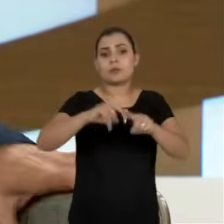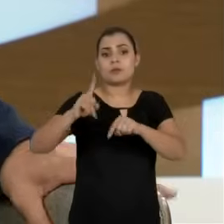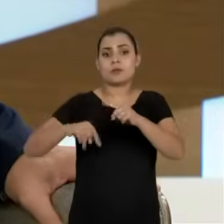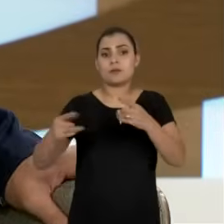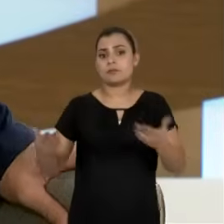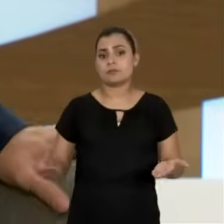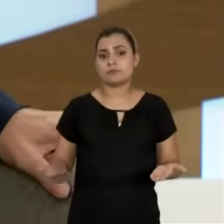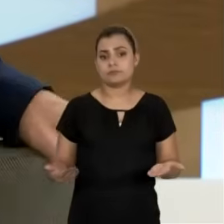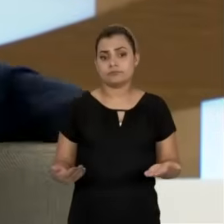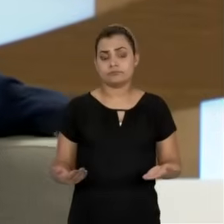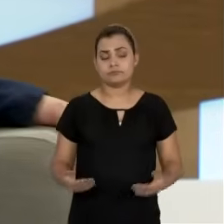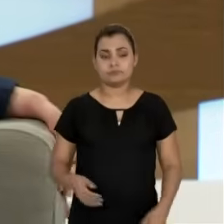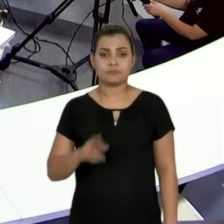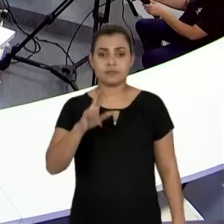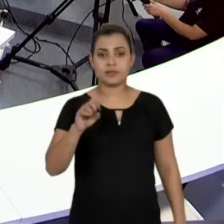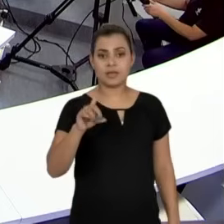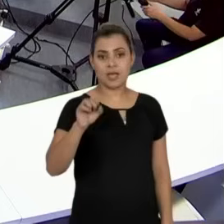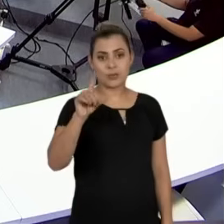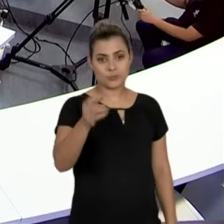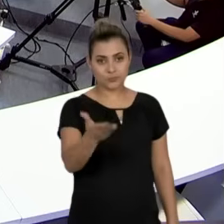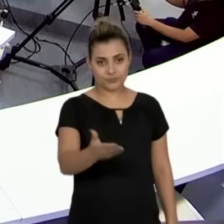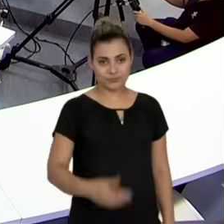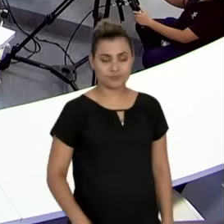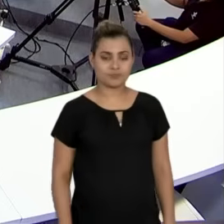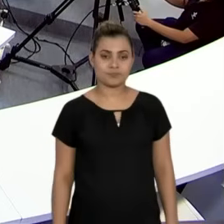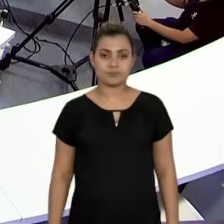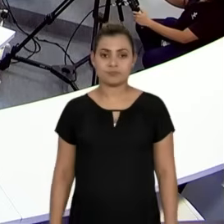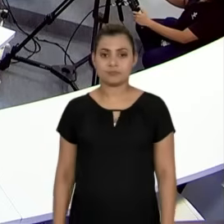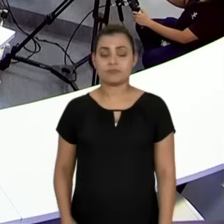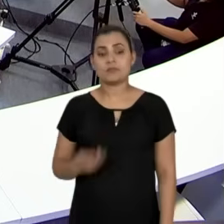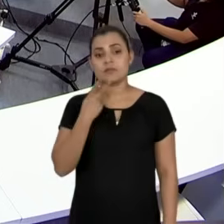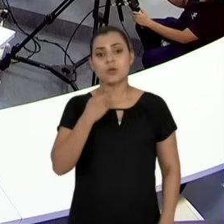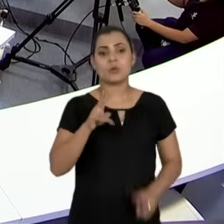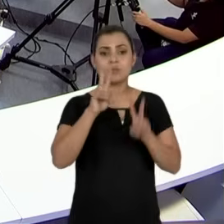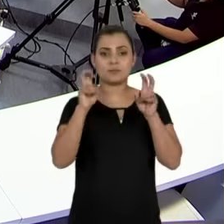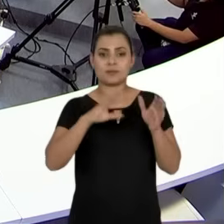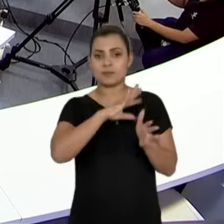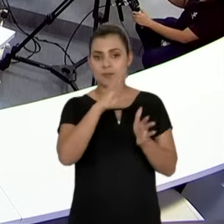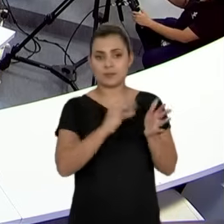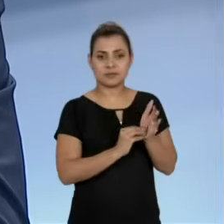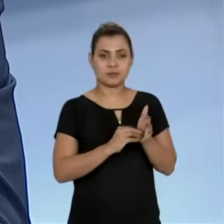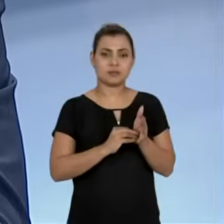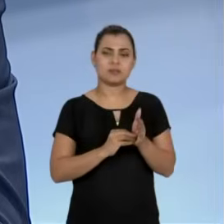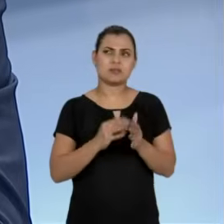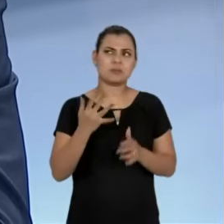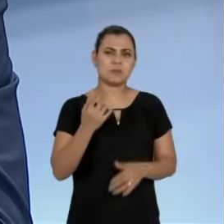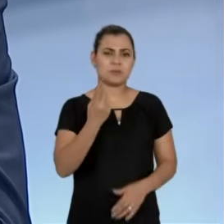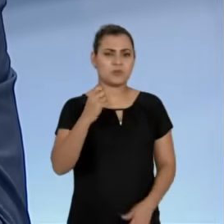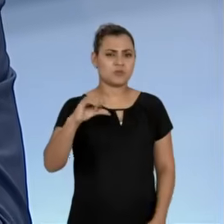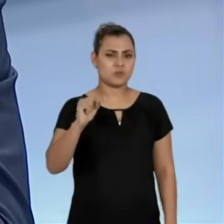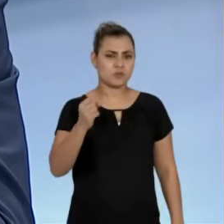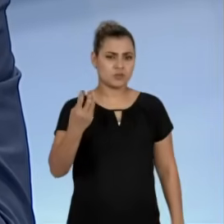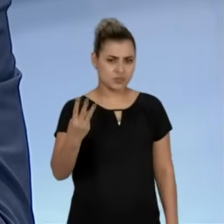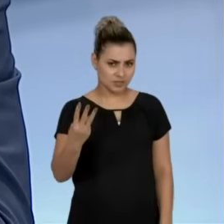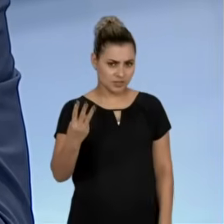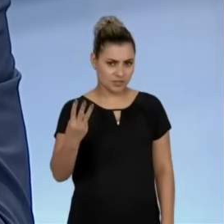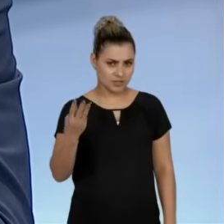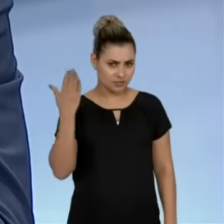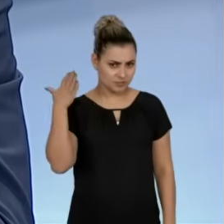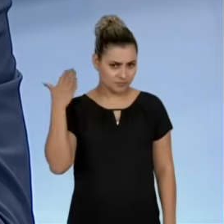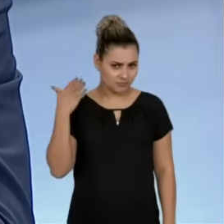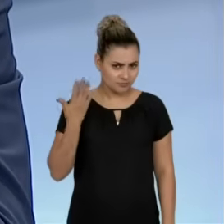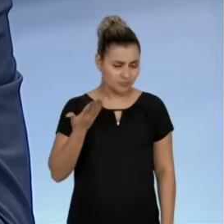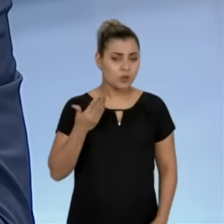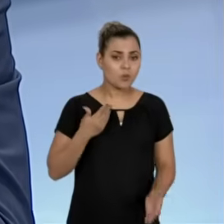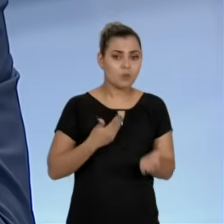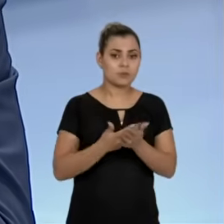né? Ricardo Zorzeto. O senhor disse que foi para a Amazônia, foi, se não me engano, em 83, no começo dos anos 80,